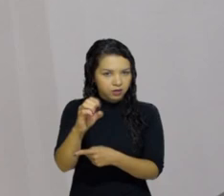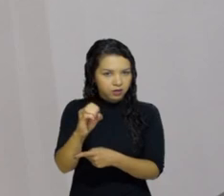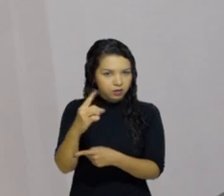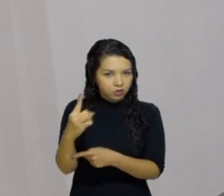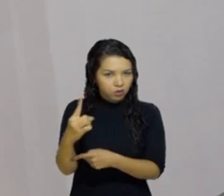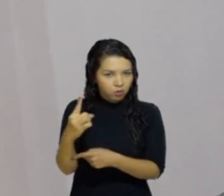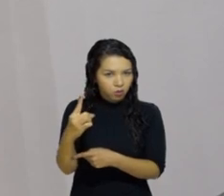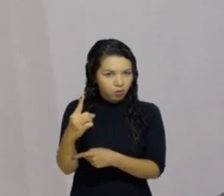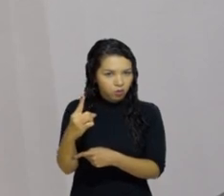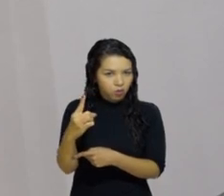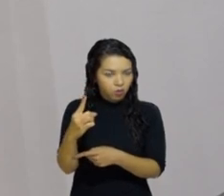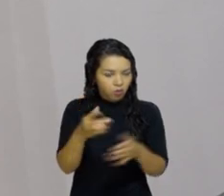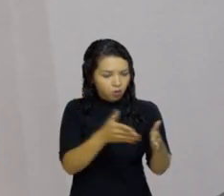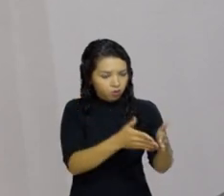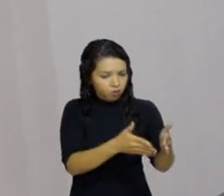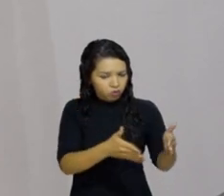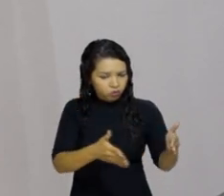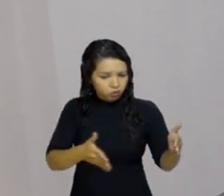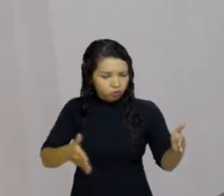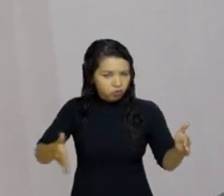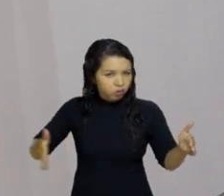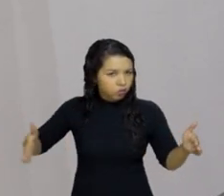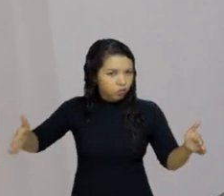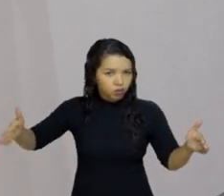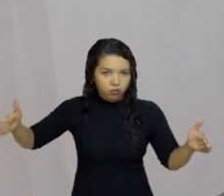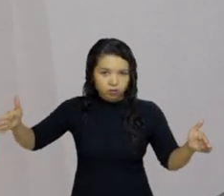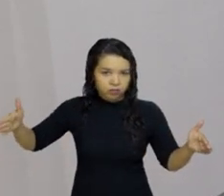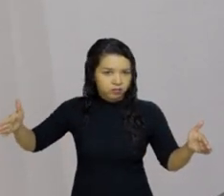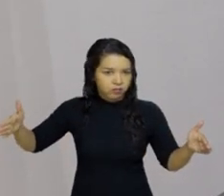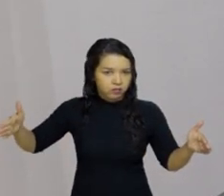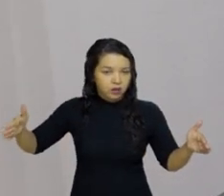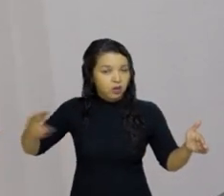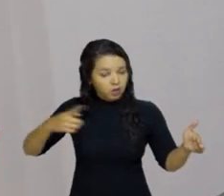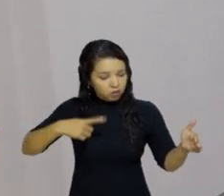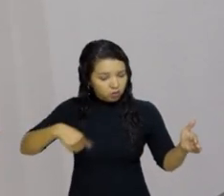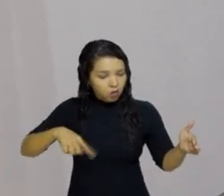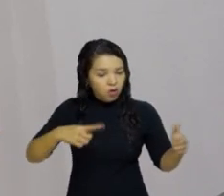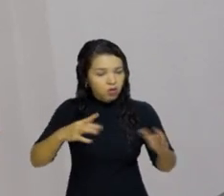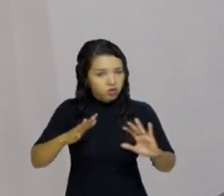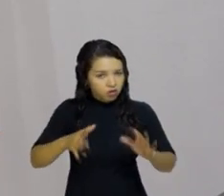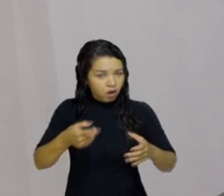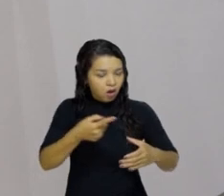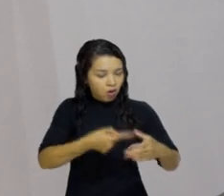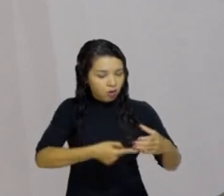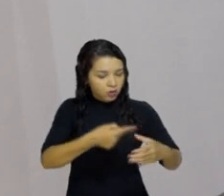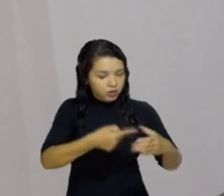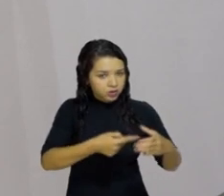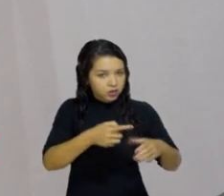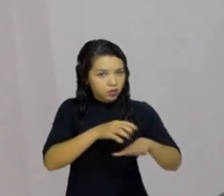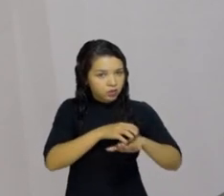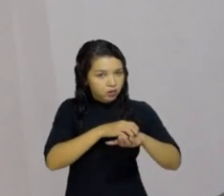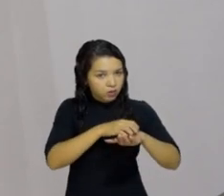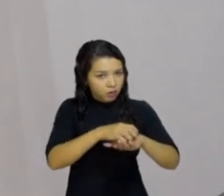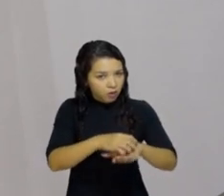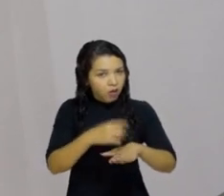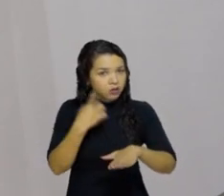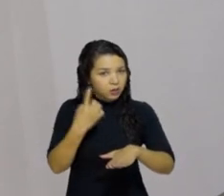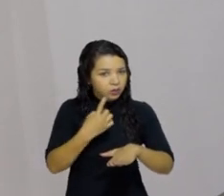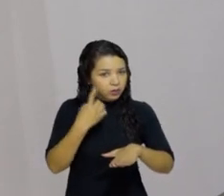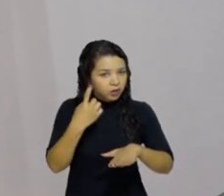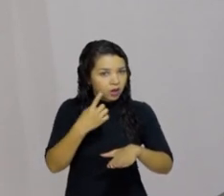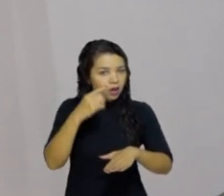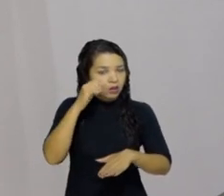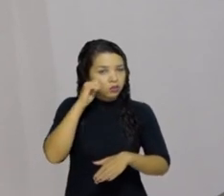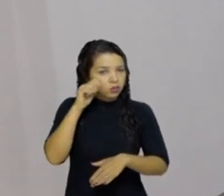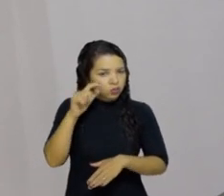ano passado, e aí nós temos a Comissão de Transportes da Assembleia Legislativa, através do nosso deputado Antídio Lunelli, nosso amigo, que faz um